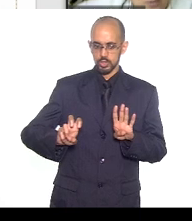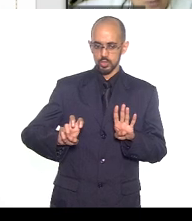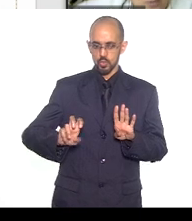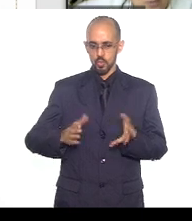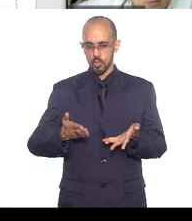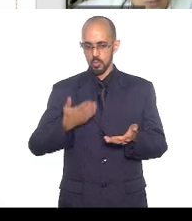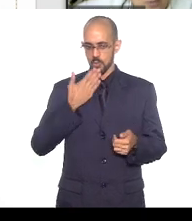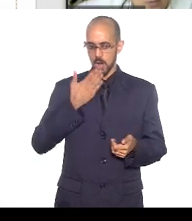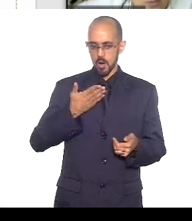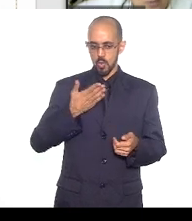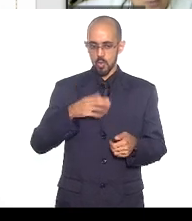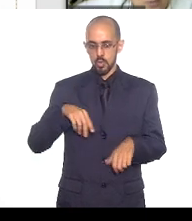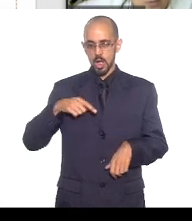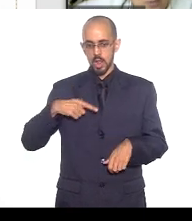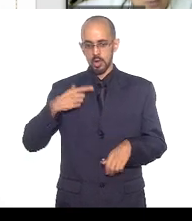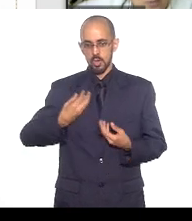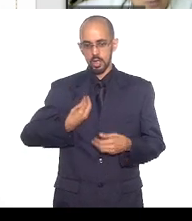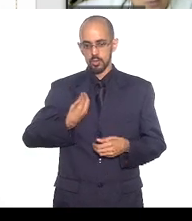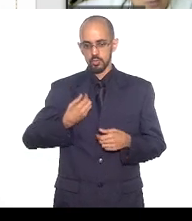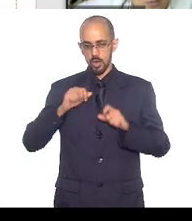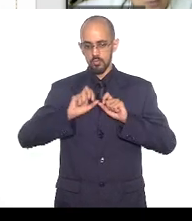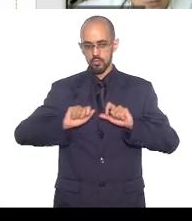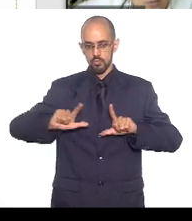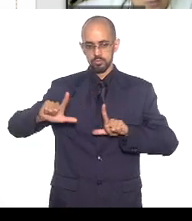Estamos. Está no 5, está no 5.